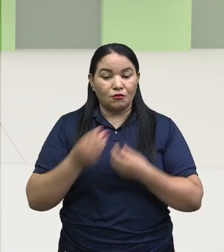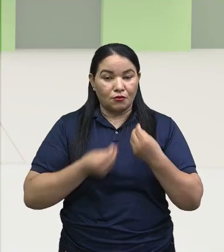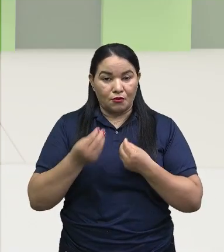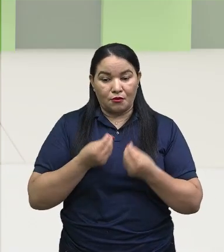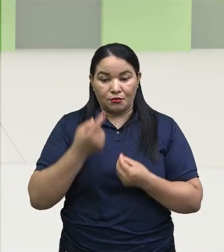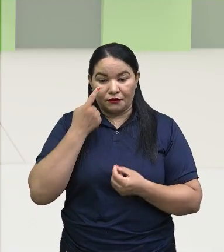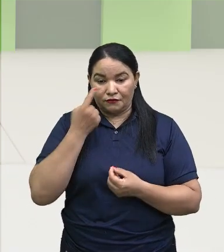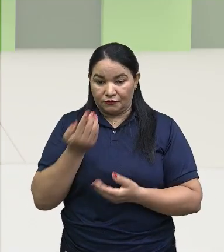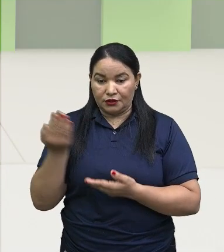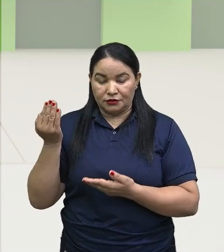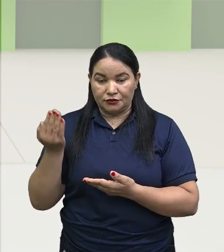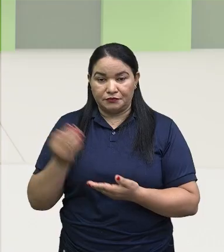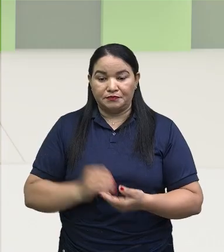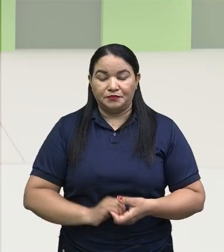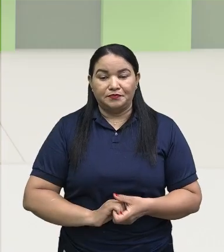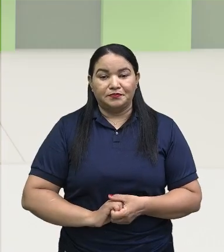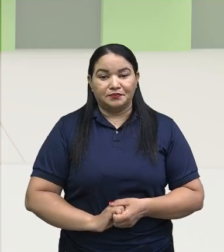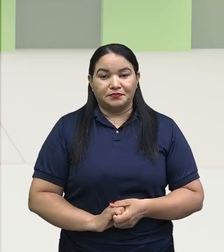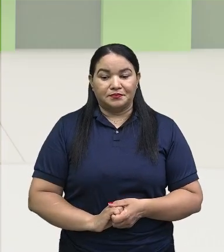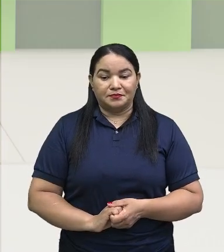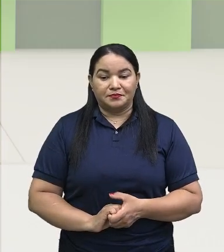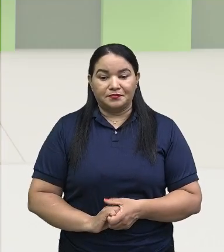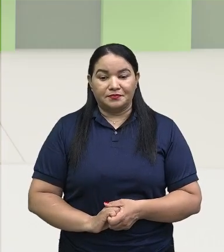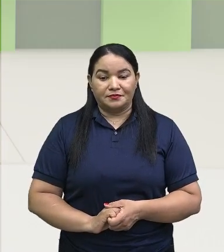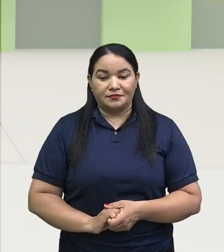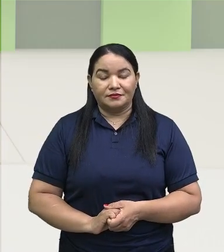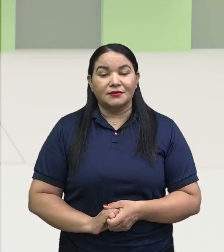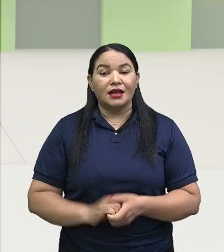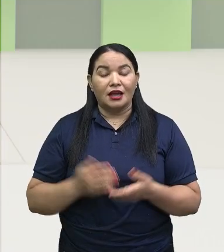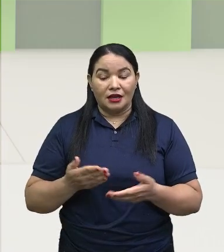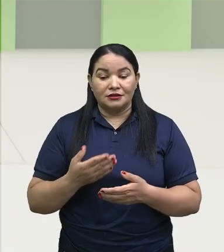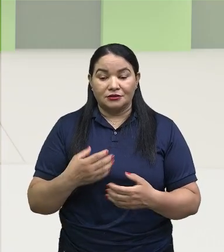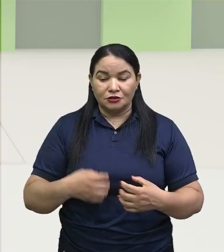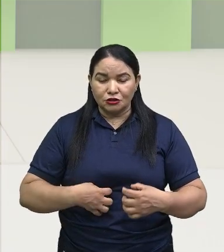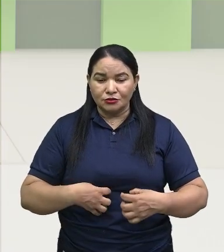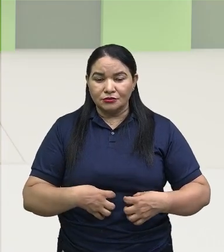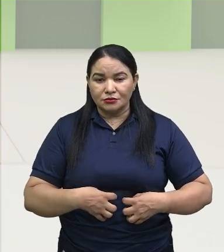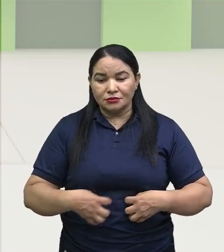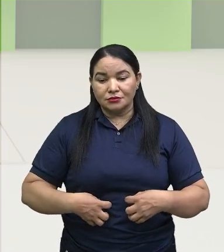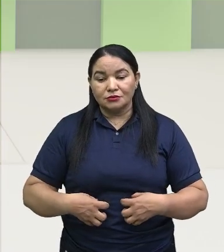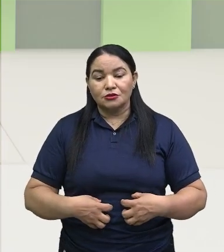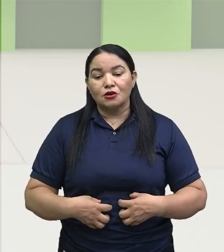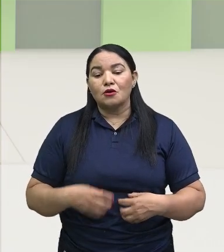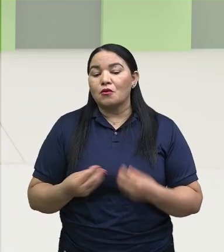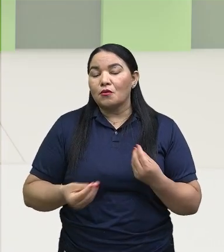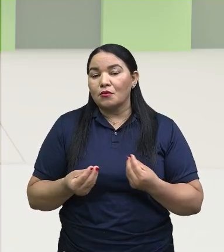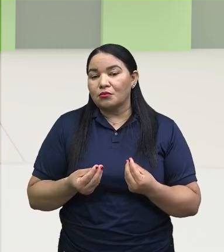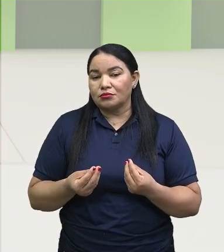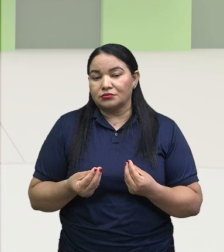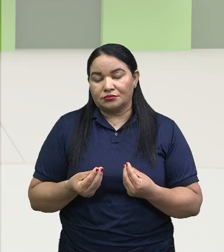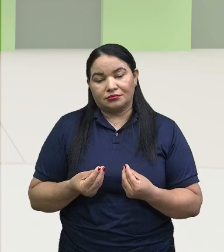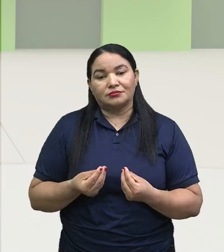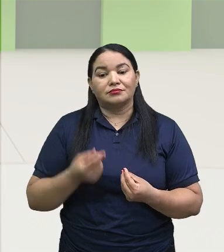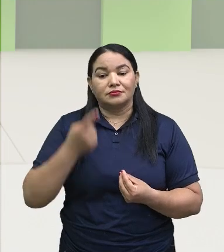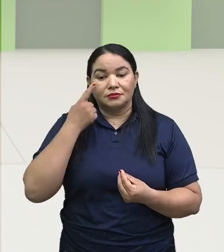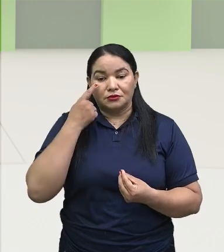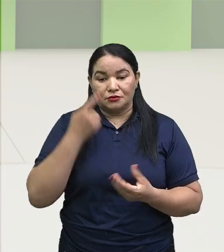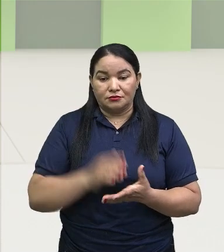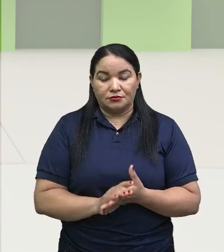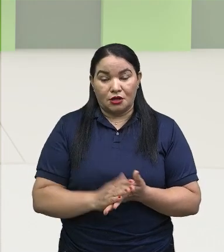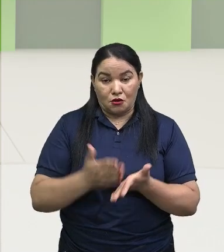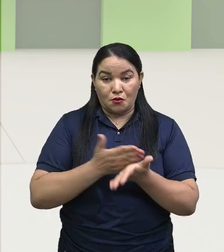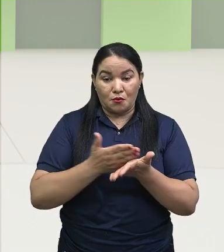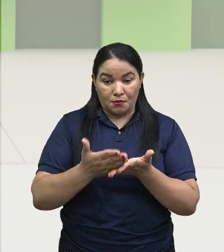sistema digestório, né, e a gente compreender um pouco desses órgãos aí e onde eles estão localizados. E como eu disse, né, inicia aí